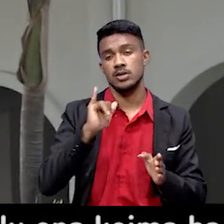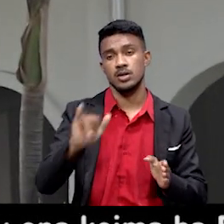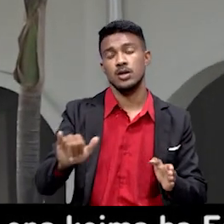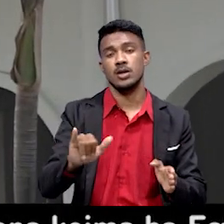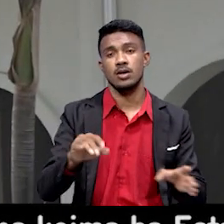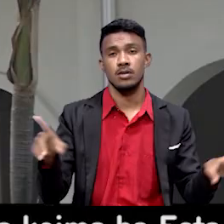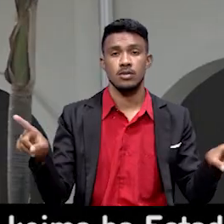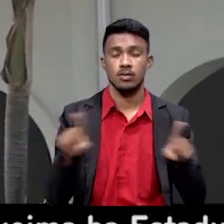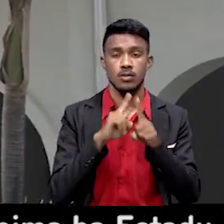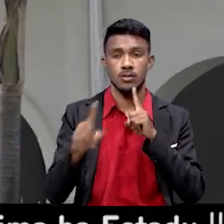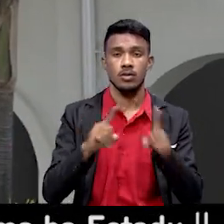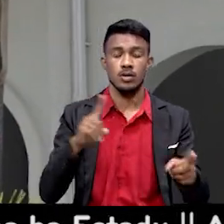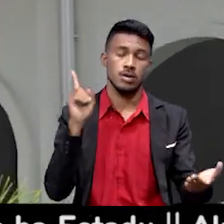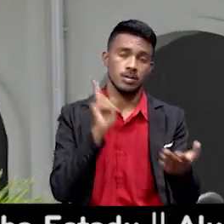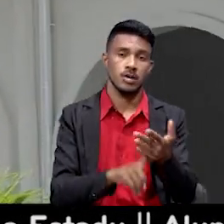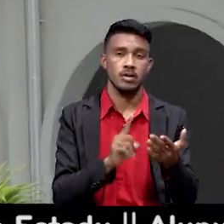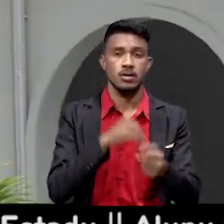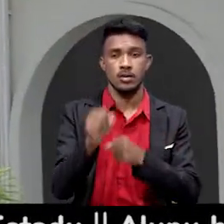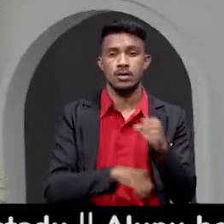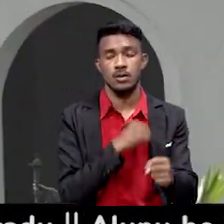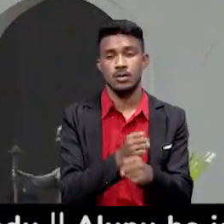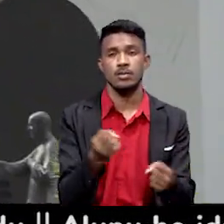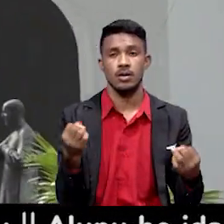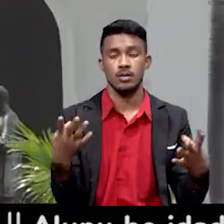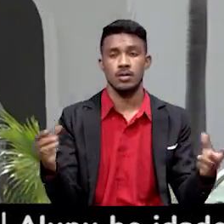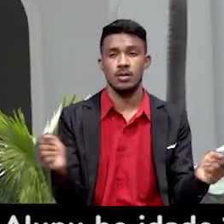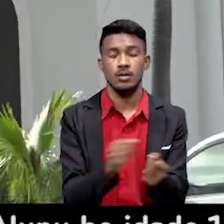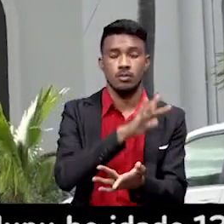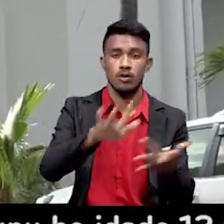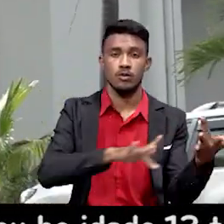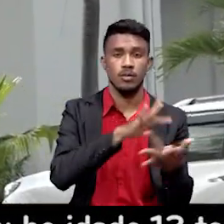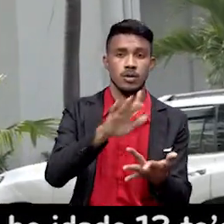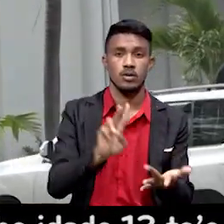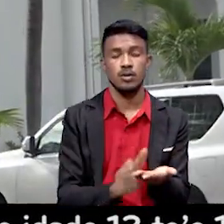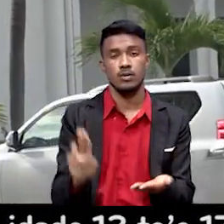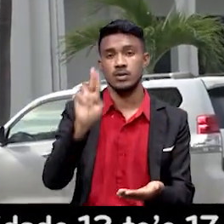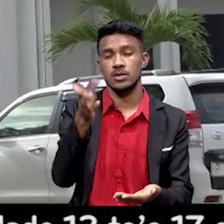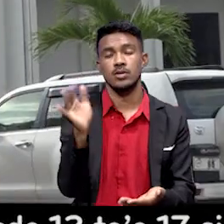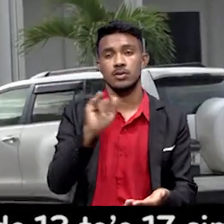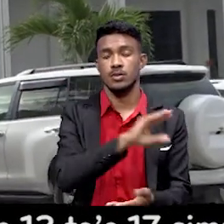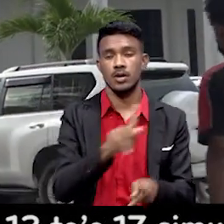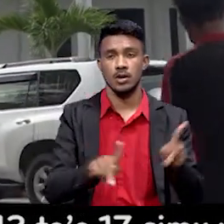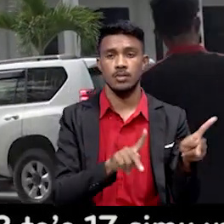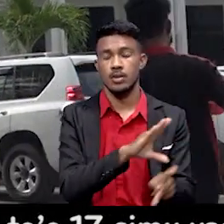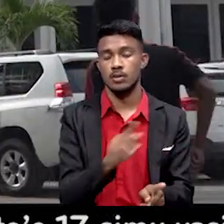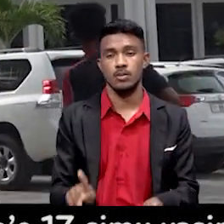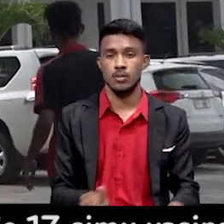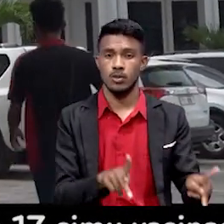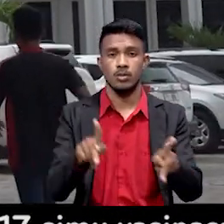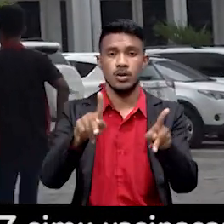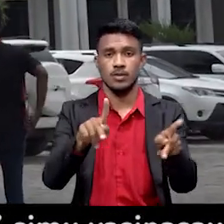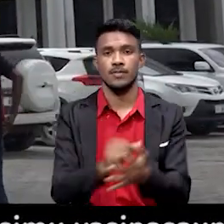deste Tinan Barak, não sai preocupação macax, aba movimento universitário, sociedade civil no público.